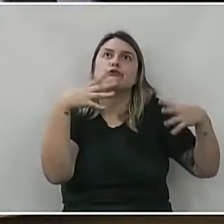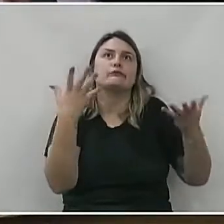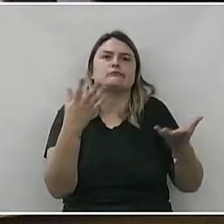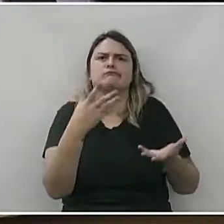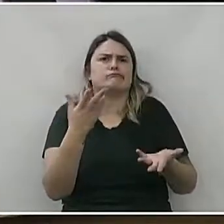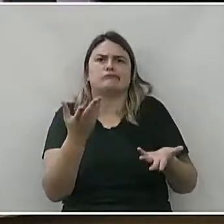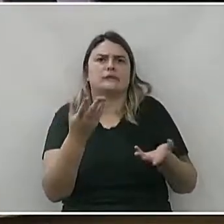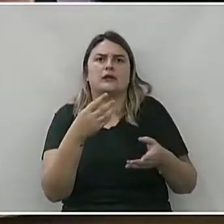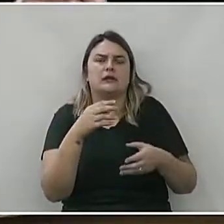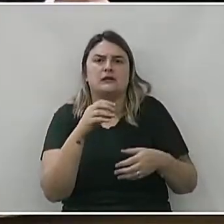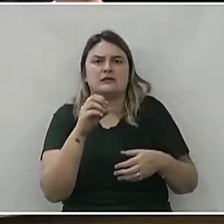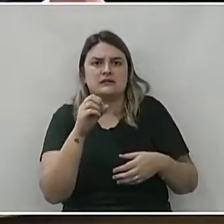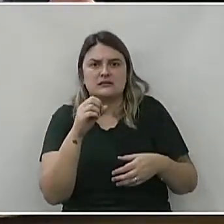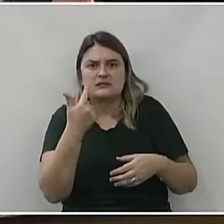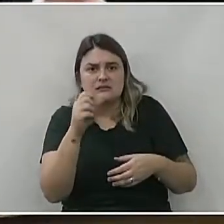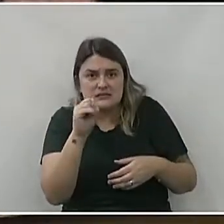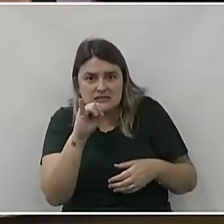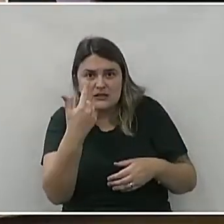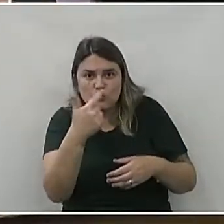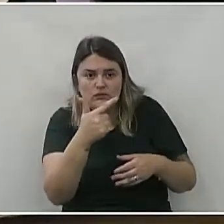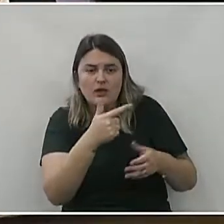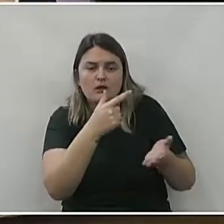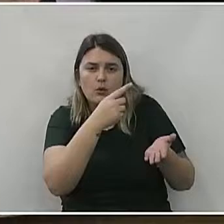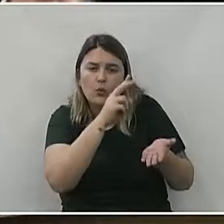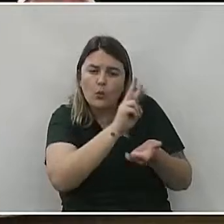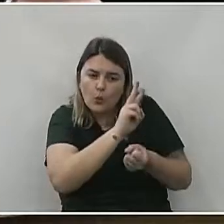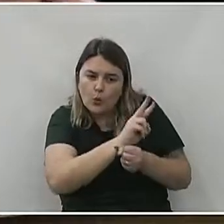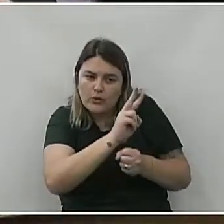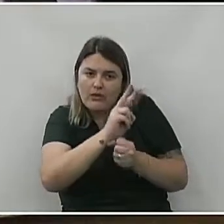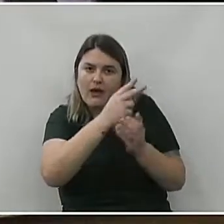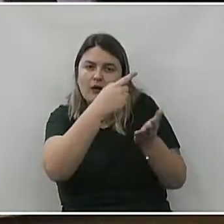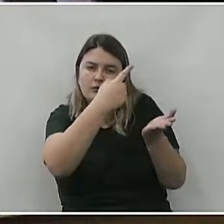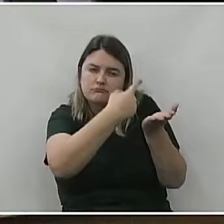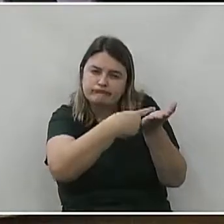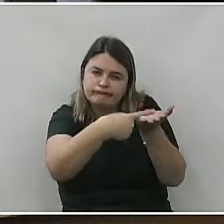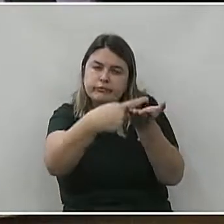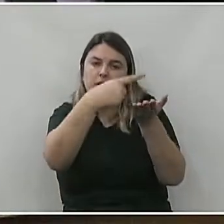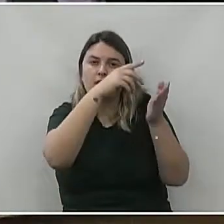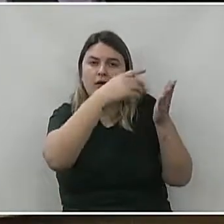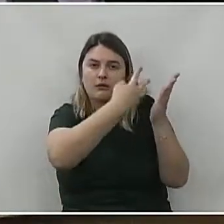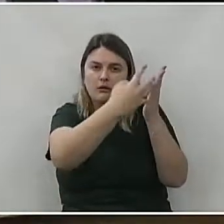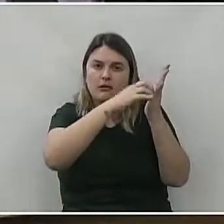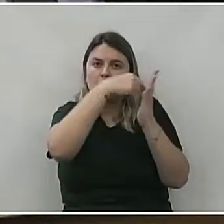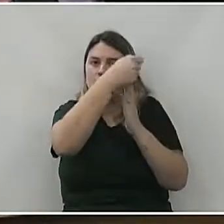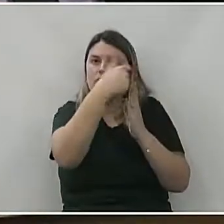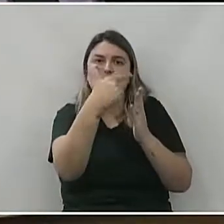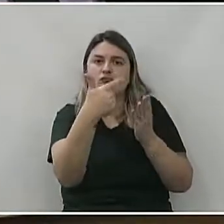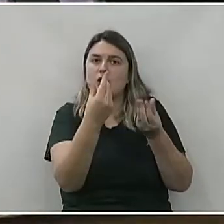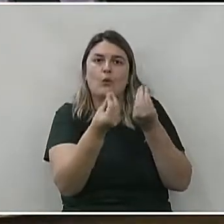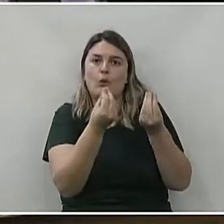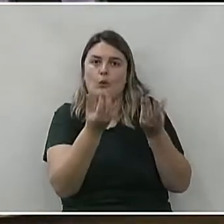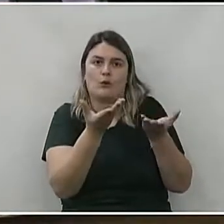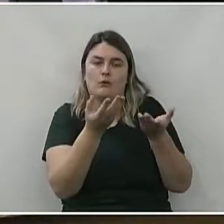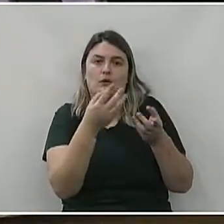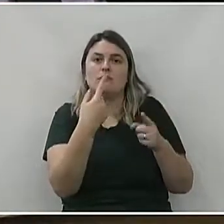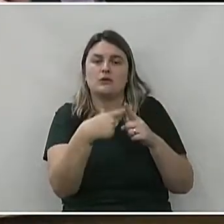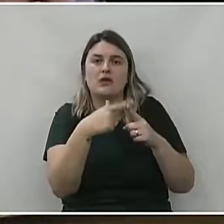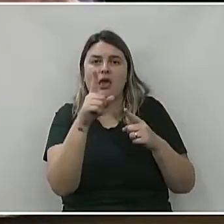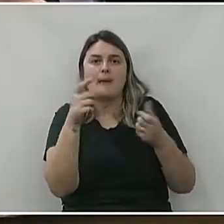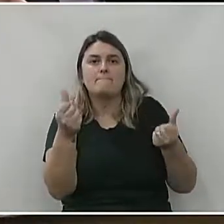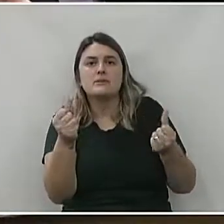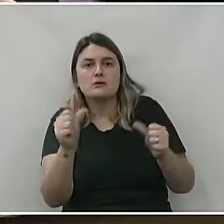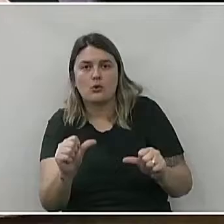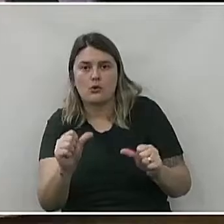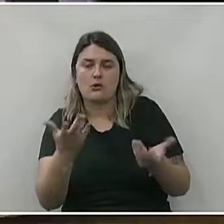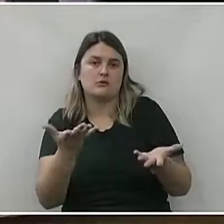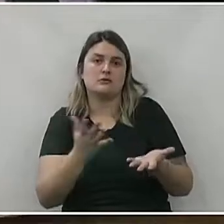né? Porque, sim, se não há uma manutenção, se não há um cronograma, não tem como arrumar logo em seguida após as chuvas, porque fica muito pior do que